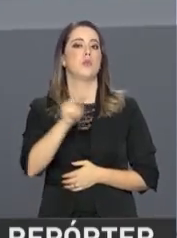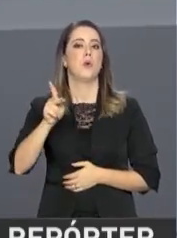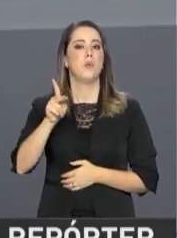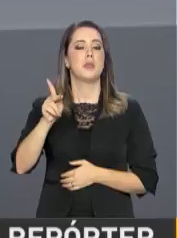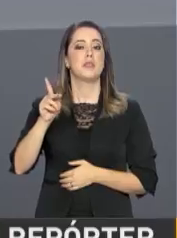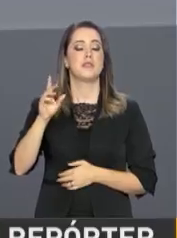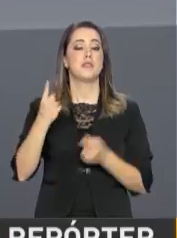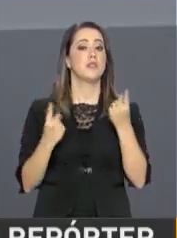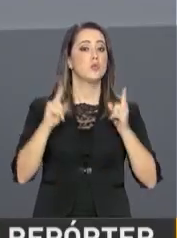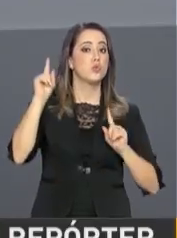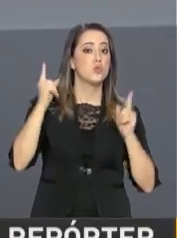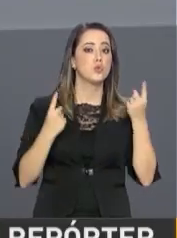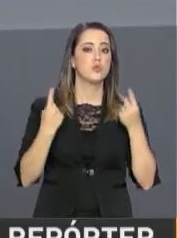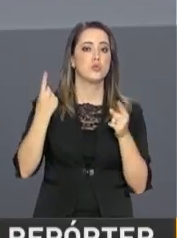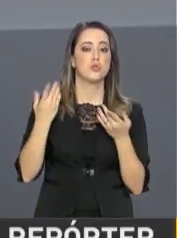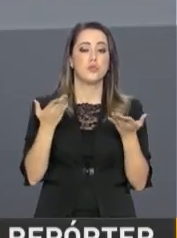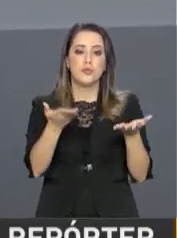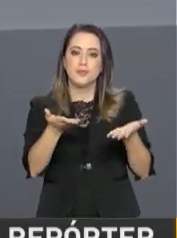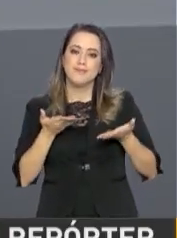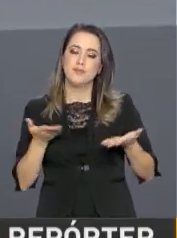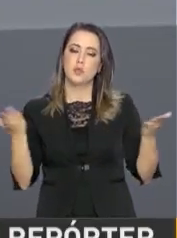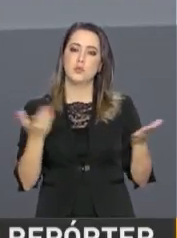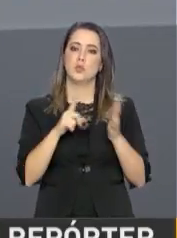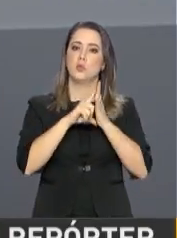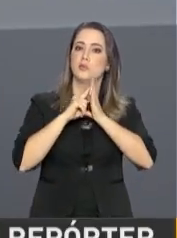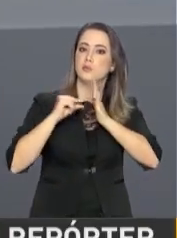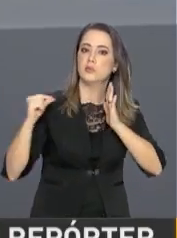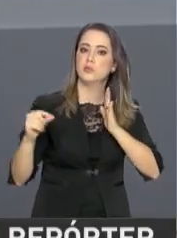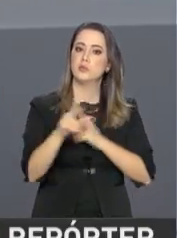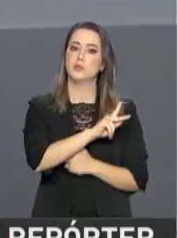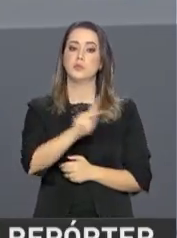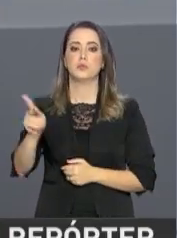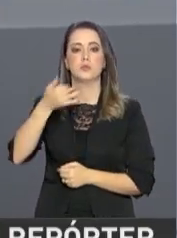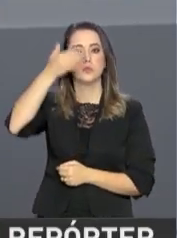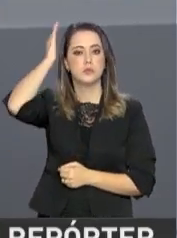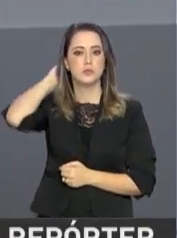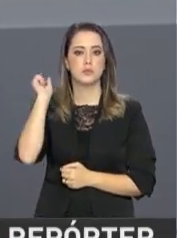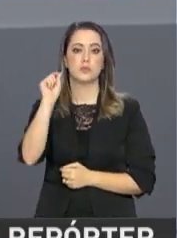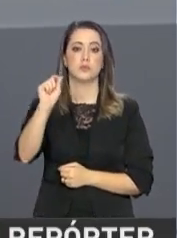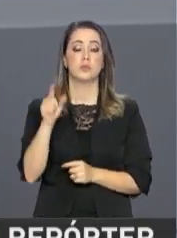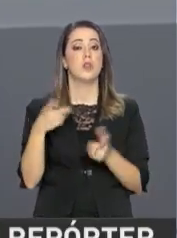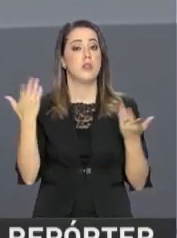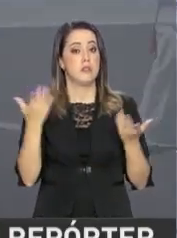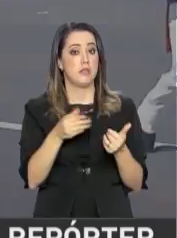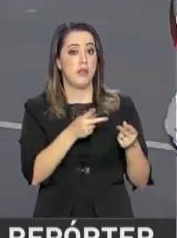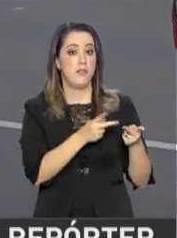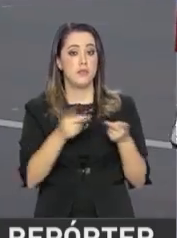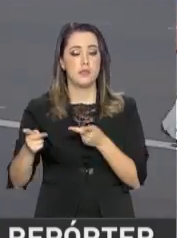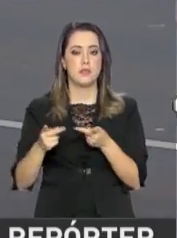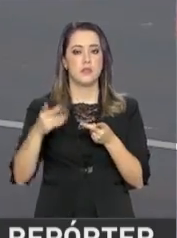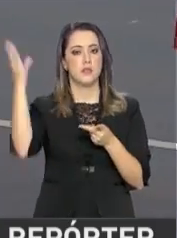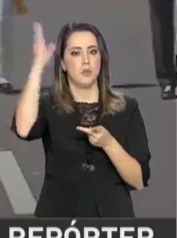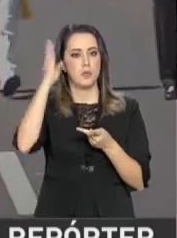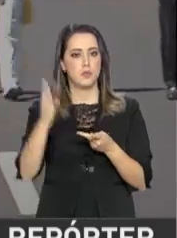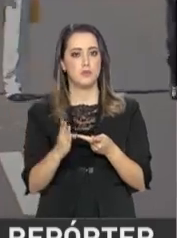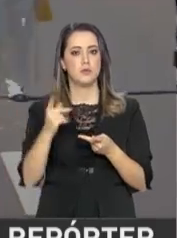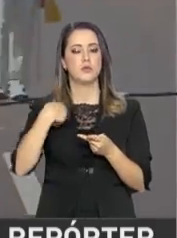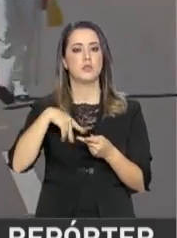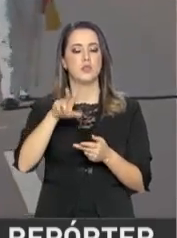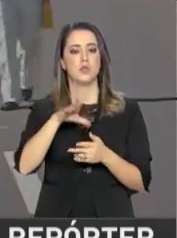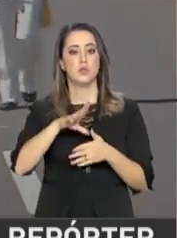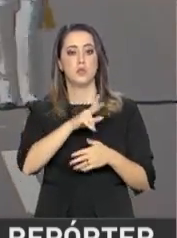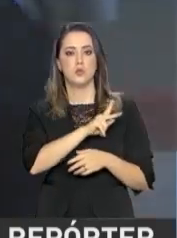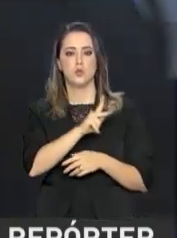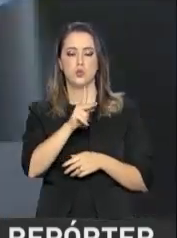do chile sebastián pinheiro foi recebido no palácio do planalto pelo presidente michel temer pinheiro está em visita oficial chefe de